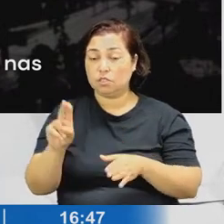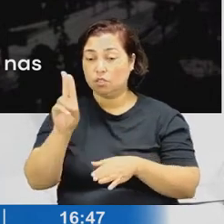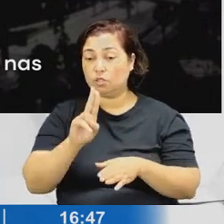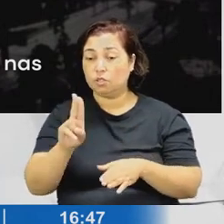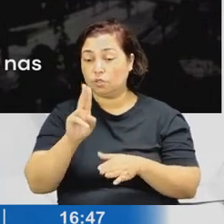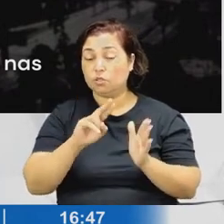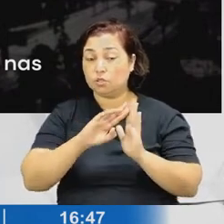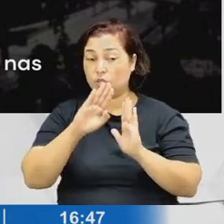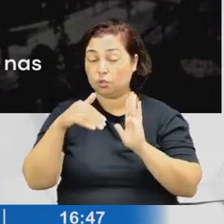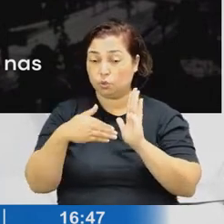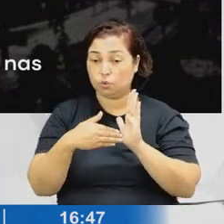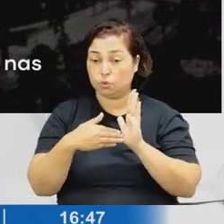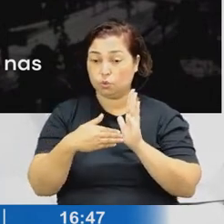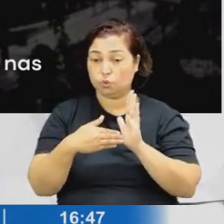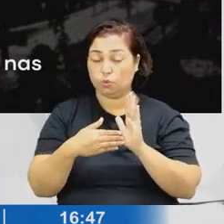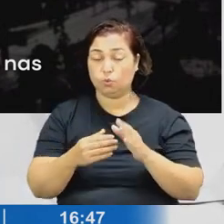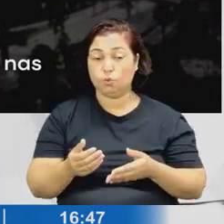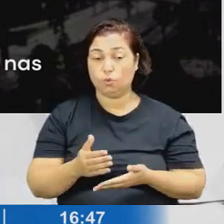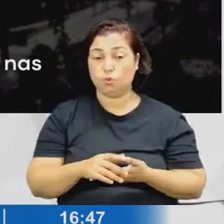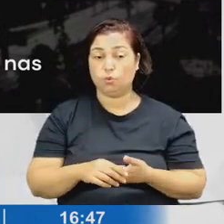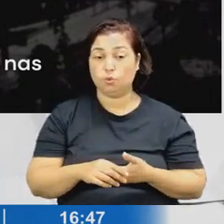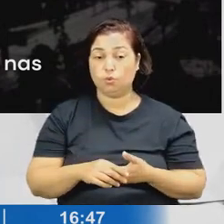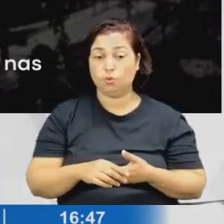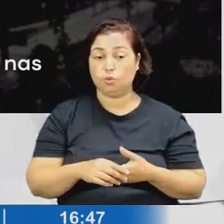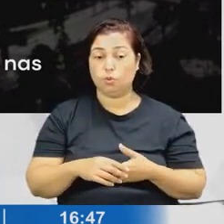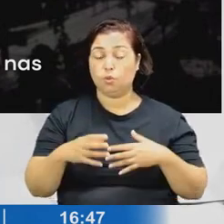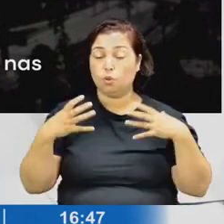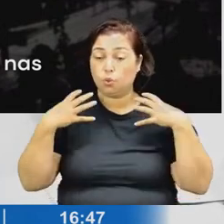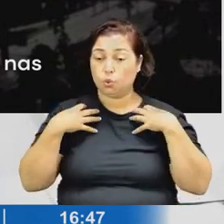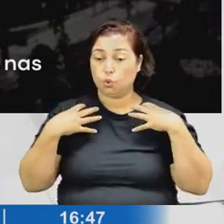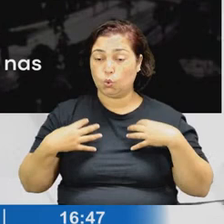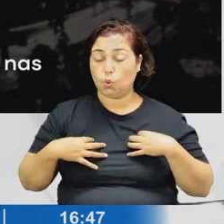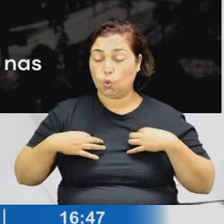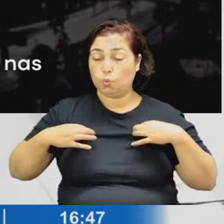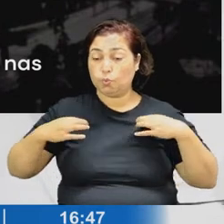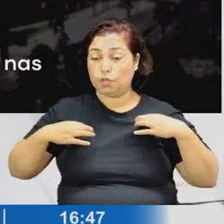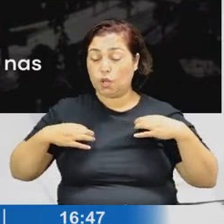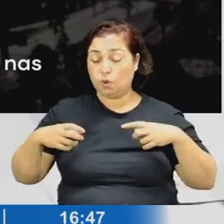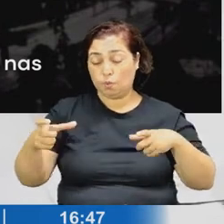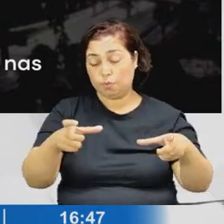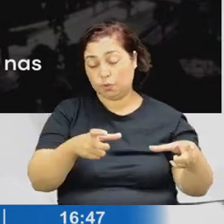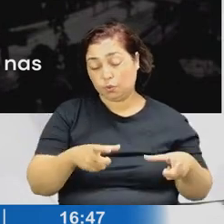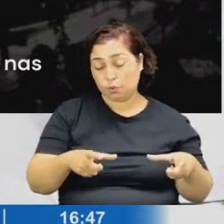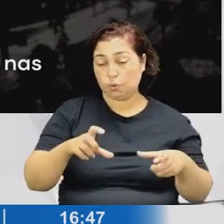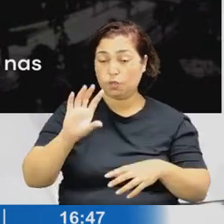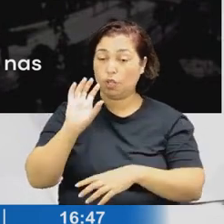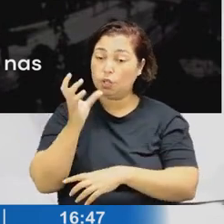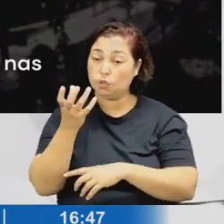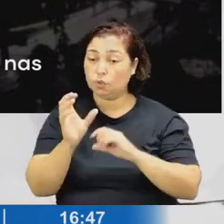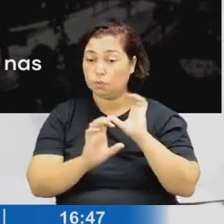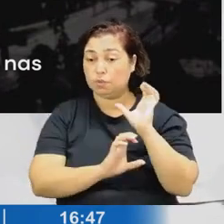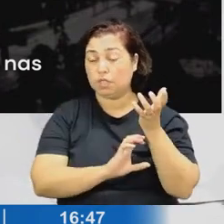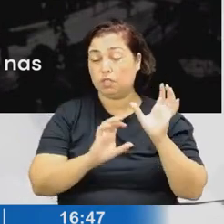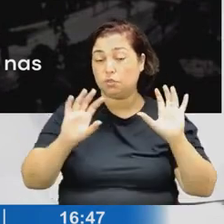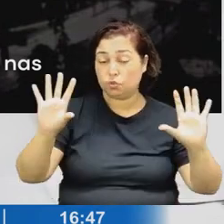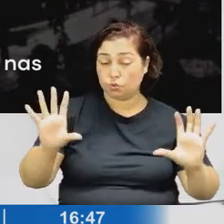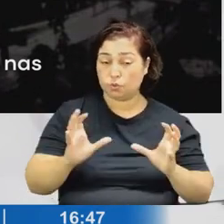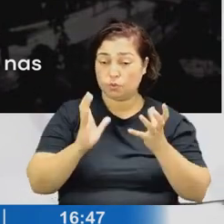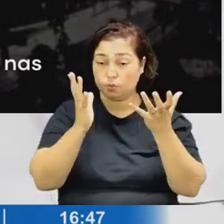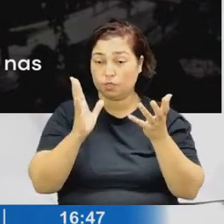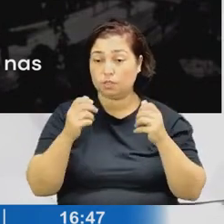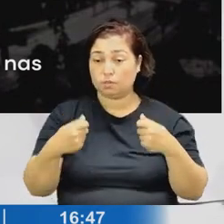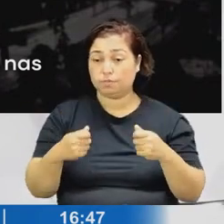que tem a favor para isso tanto desde o corpo da roupa do ambiente do evento das pessoas que estão lá entendeu isso tem que criar